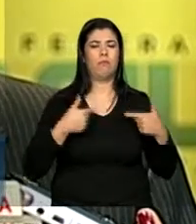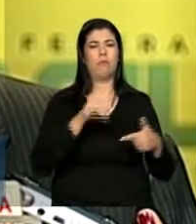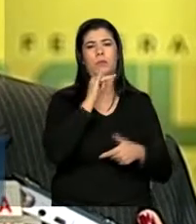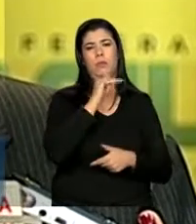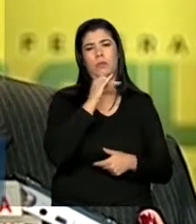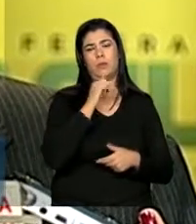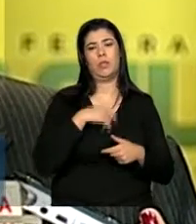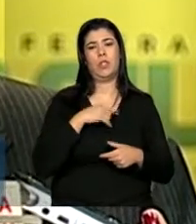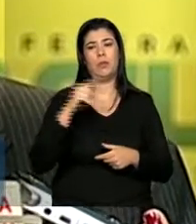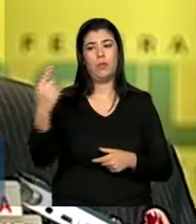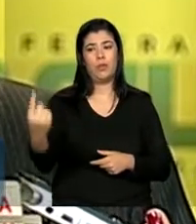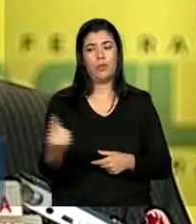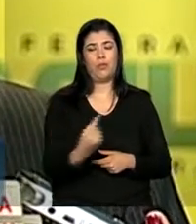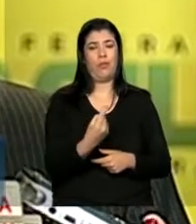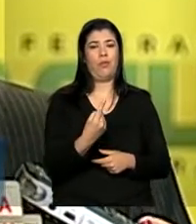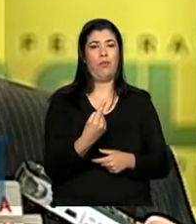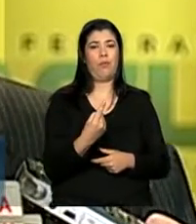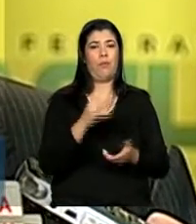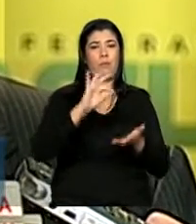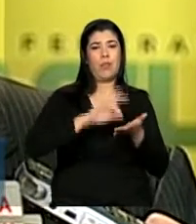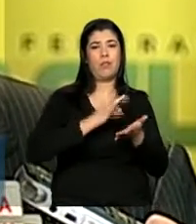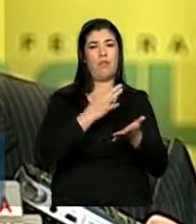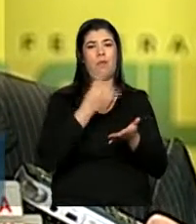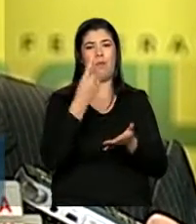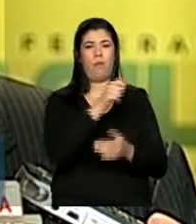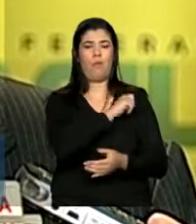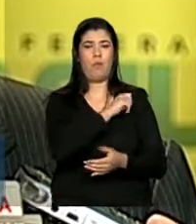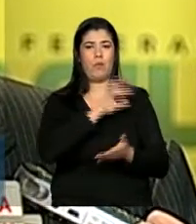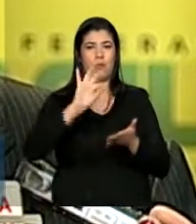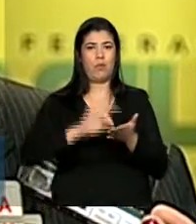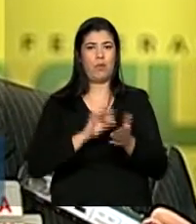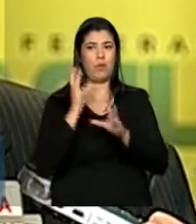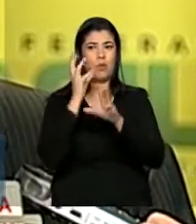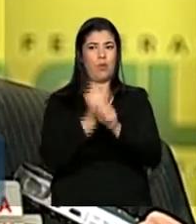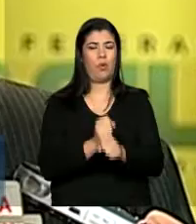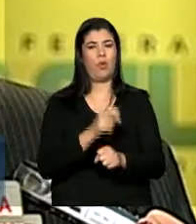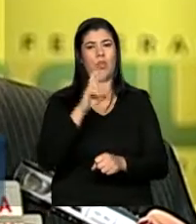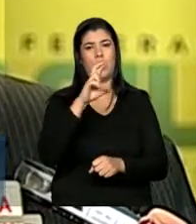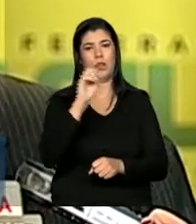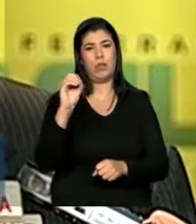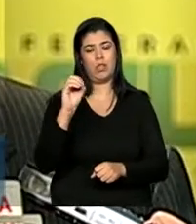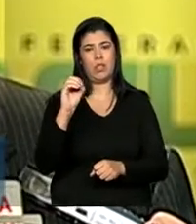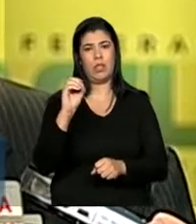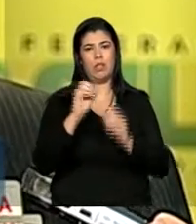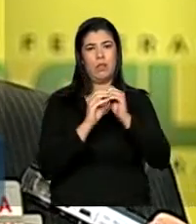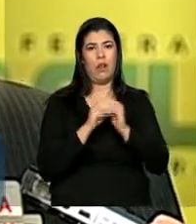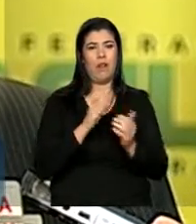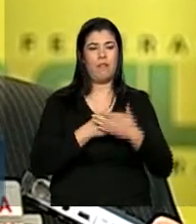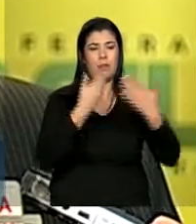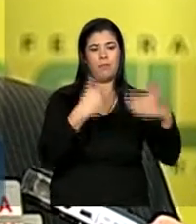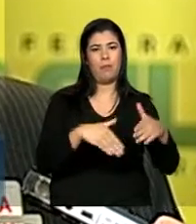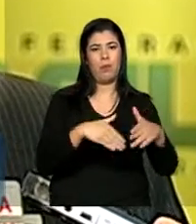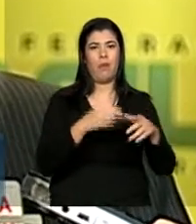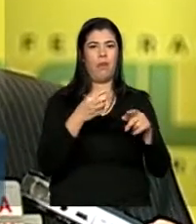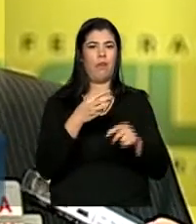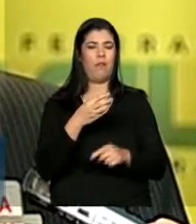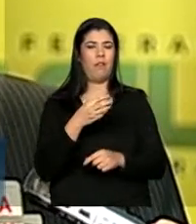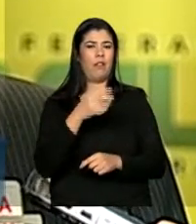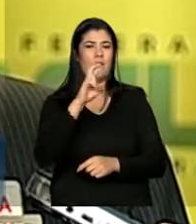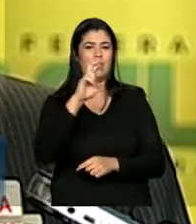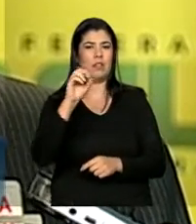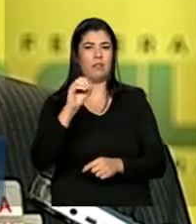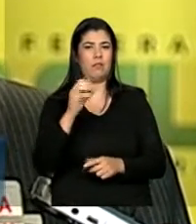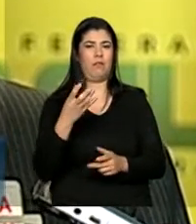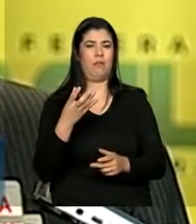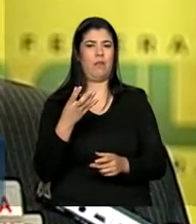de receber um aluno já, vamos dizer, com uma nota 500 e o formam com 550 e é um excelente aluno. Mas pensando